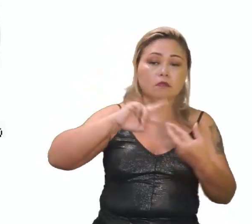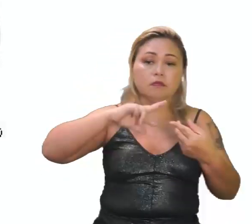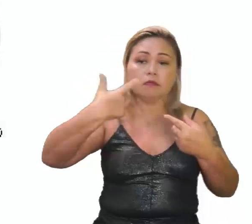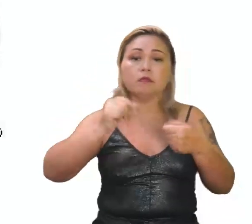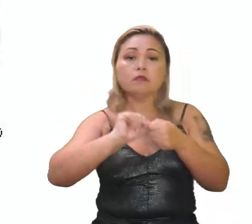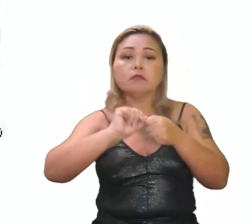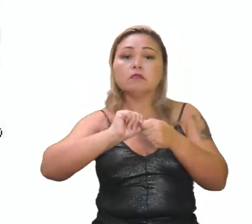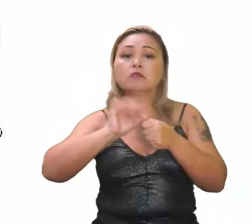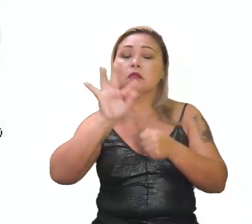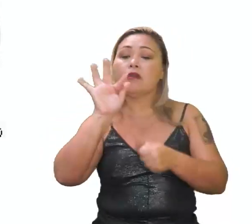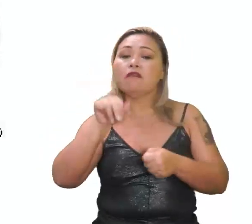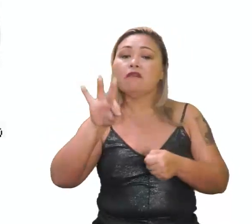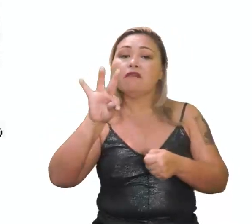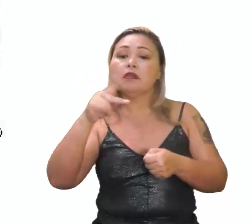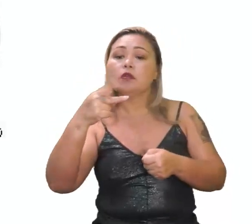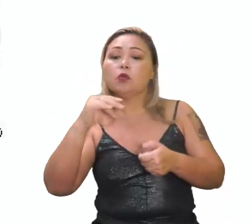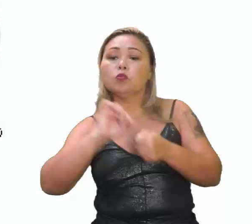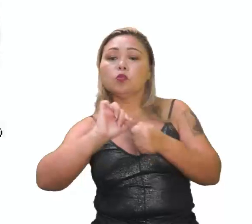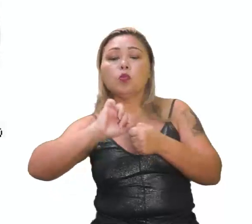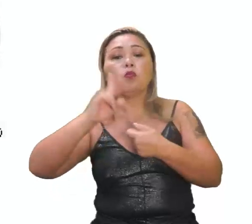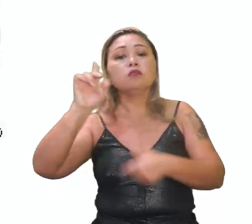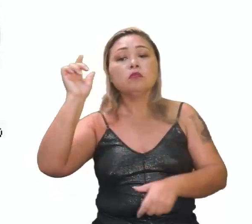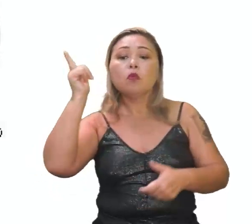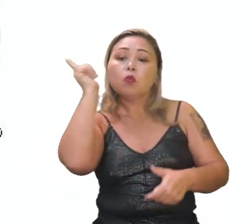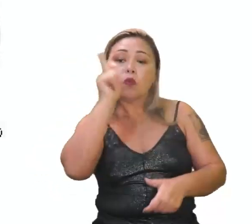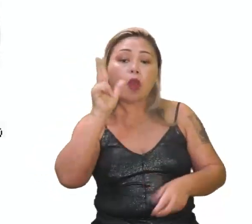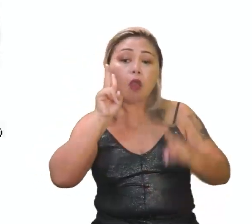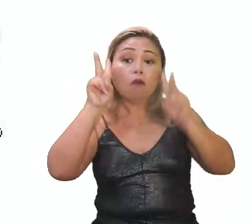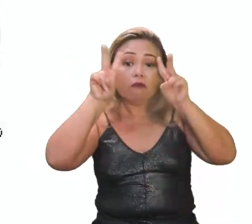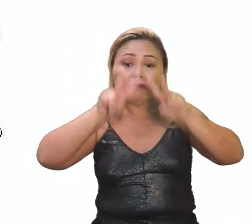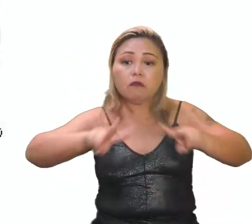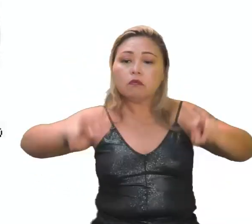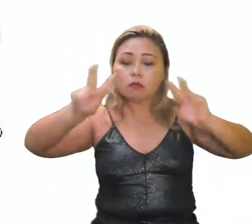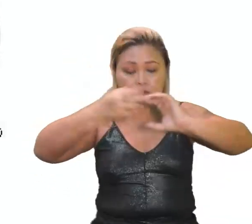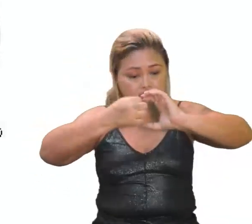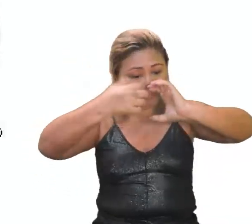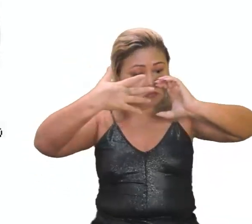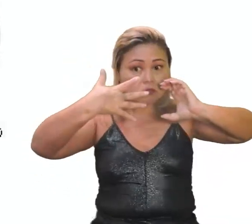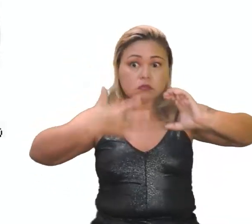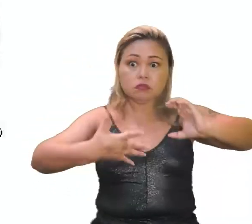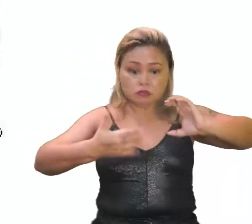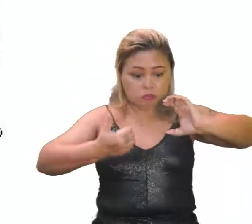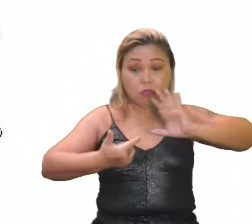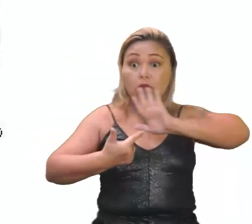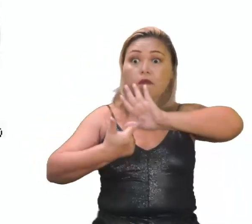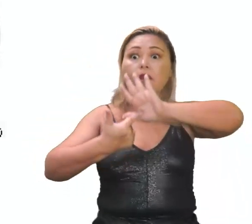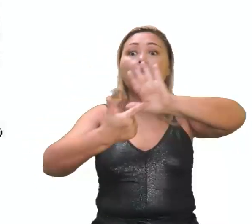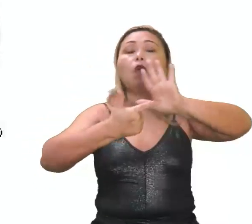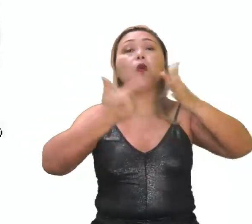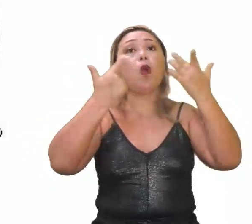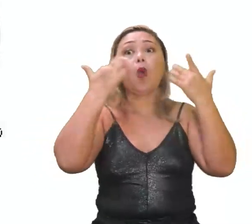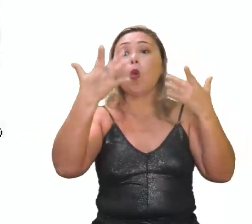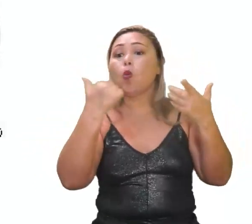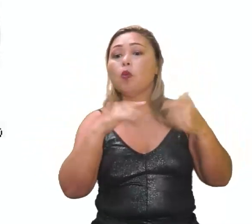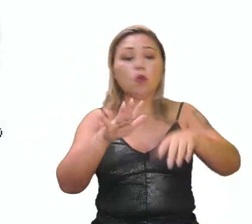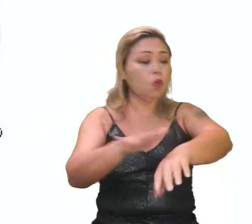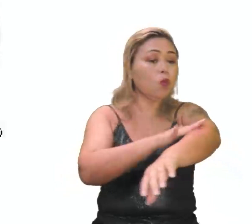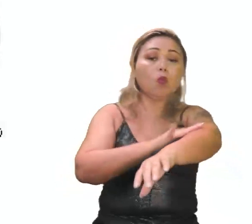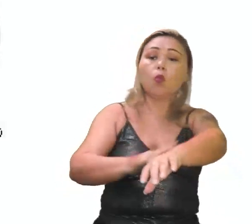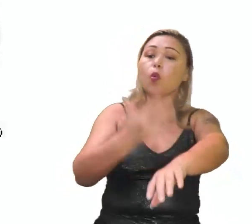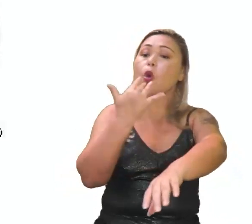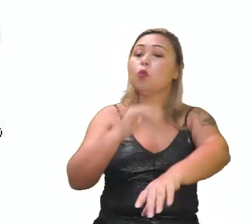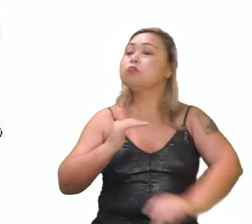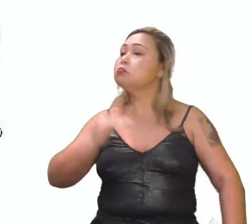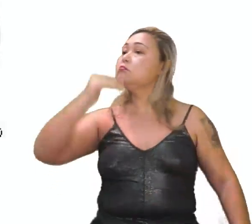tá? E as fenotípicas, é aquelas que você consegue visualizar, as características são manifestas, cor dos olhos, cor da